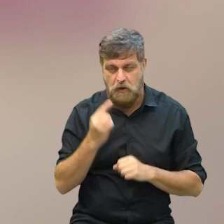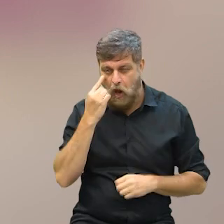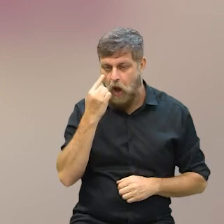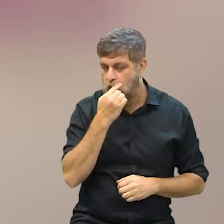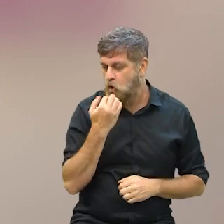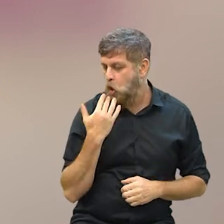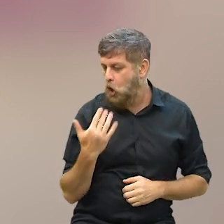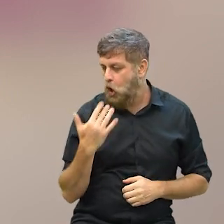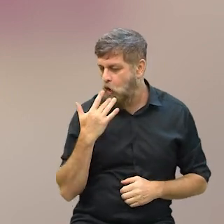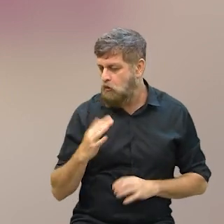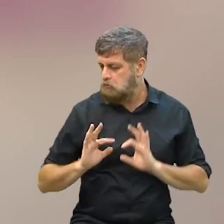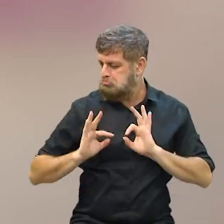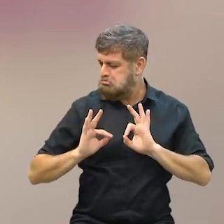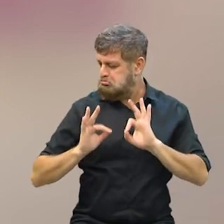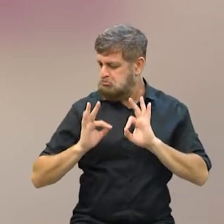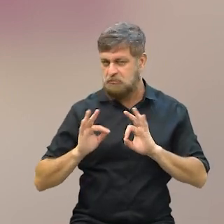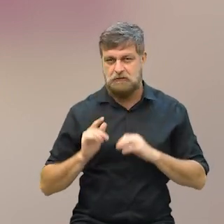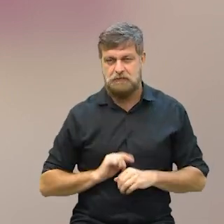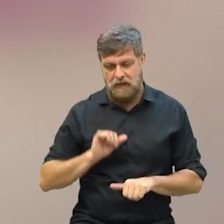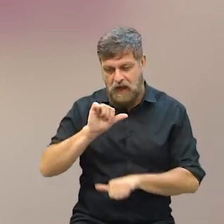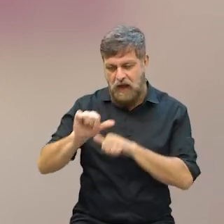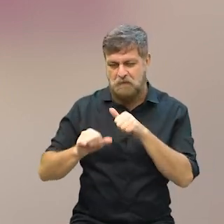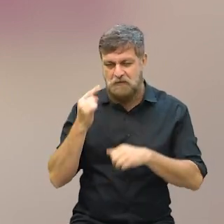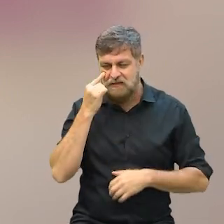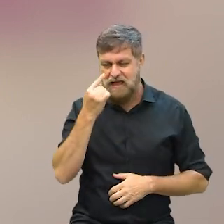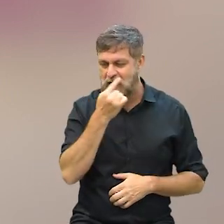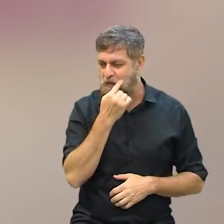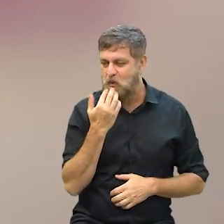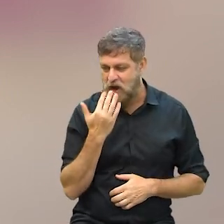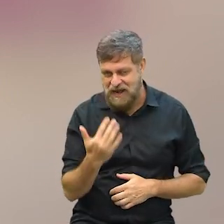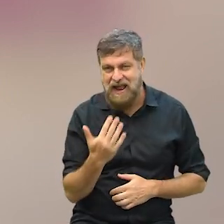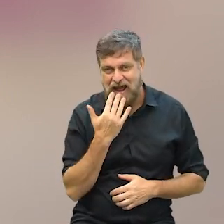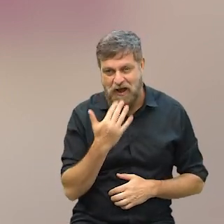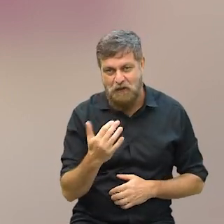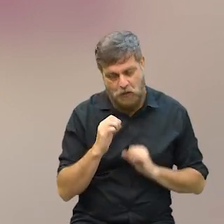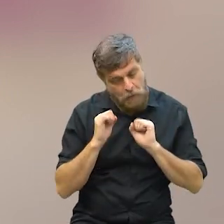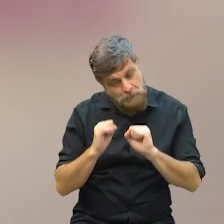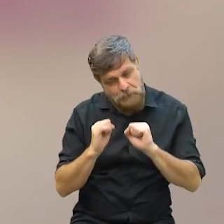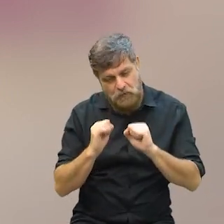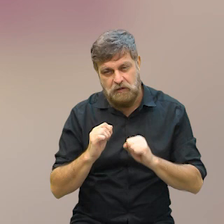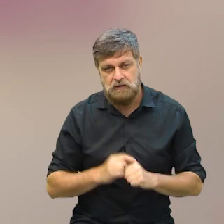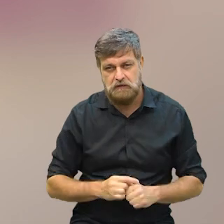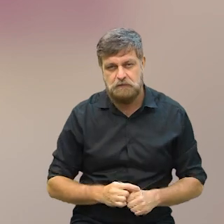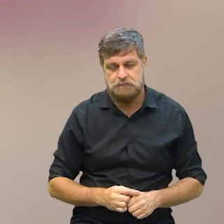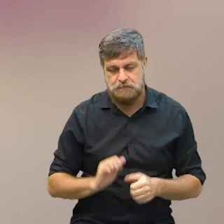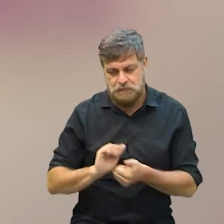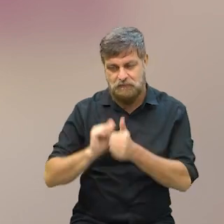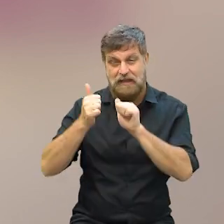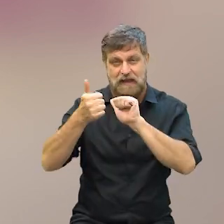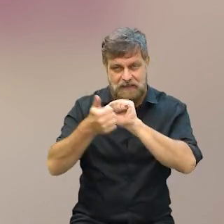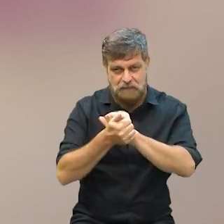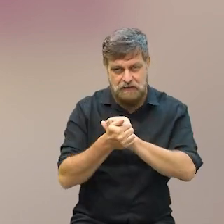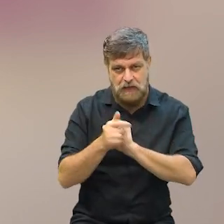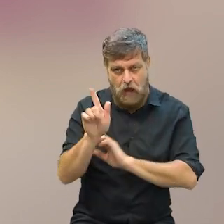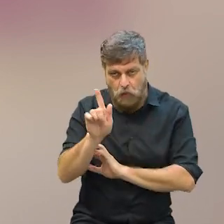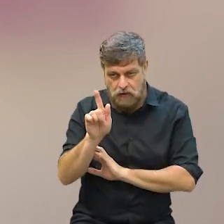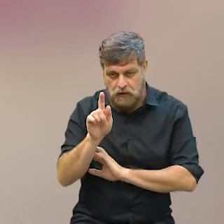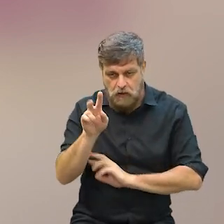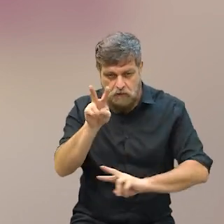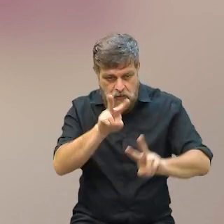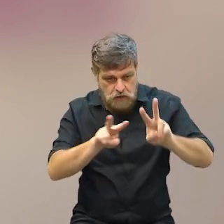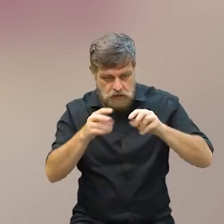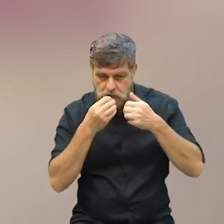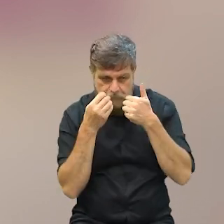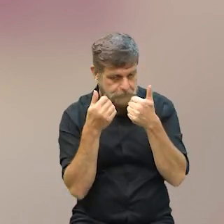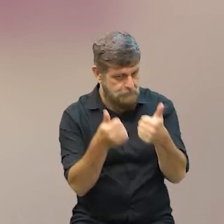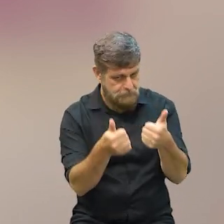usar lente colorida, né? Então até trocar a cor dos olhos. Então assim, o importante é corrigir, né, o grau e enxergar